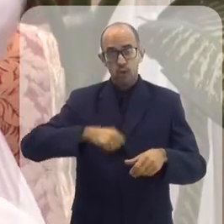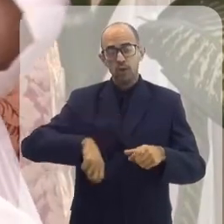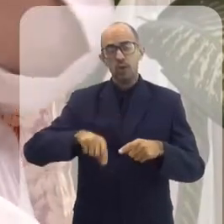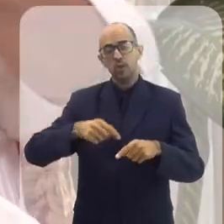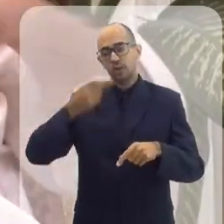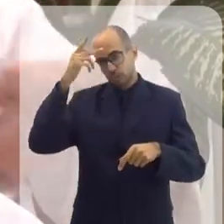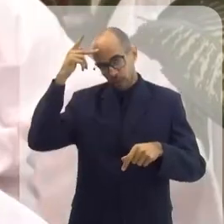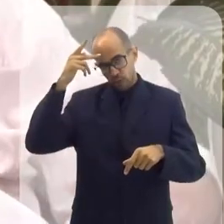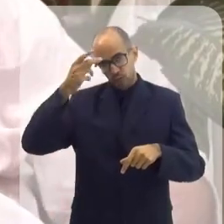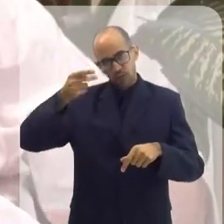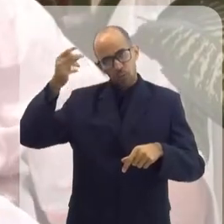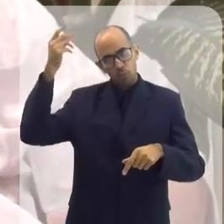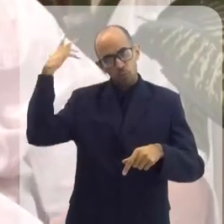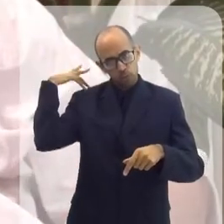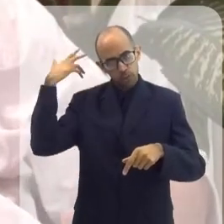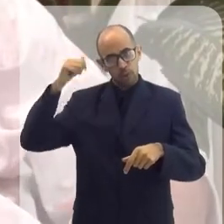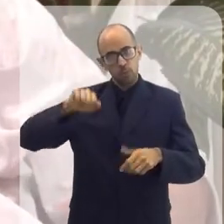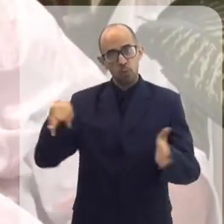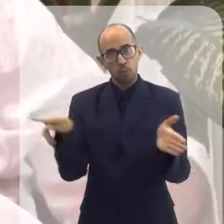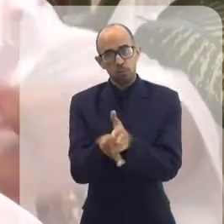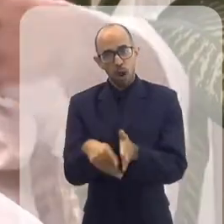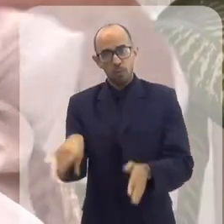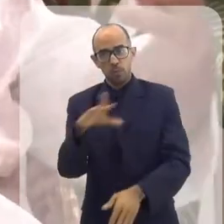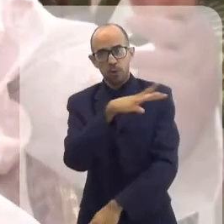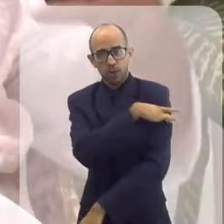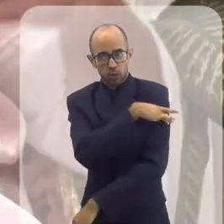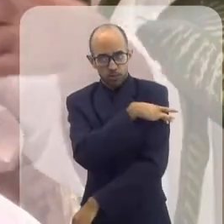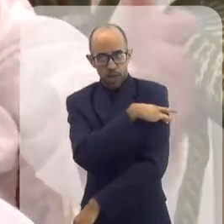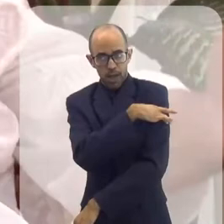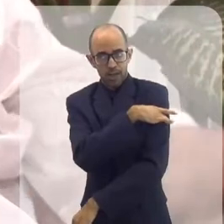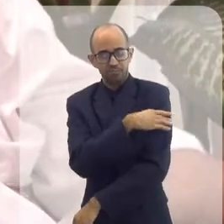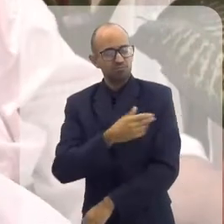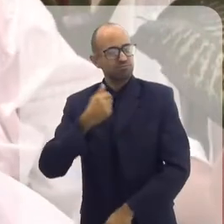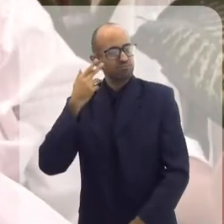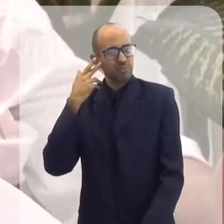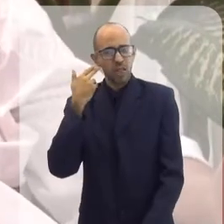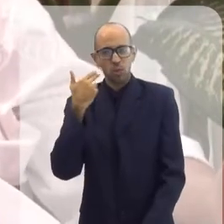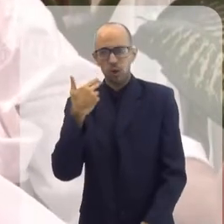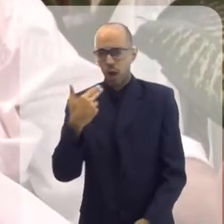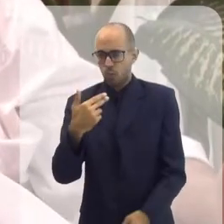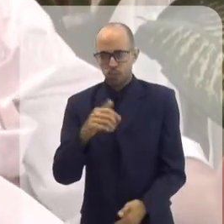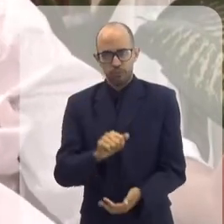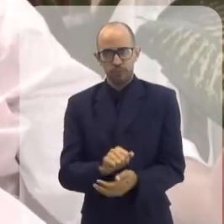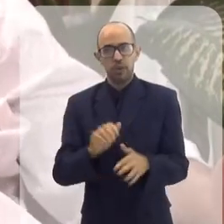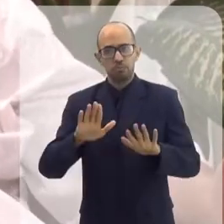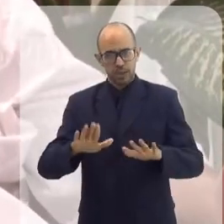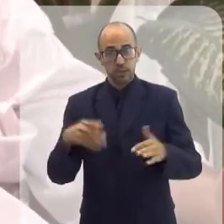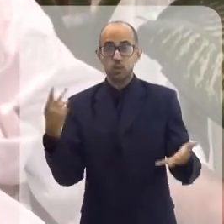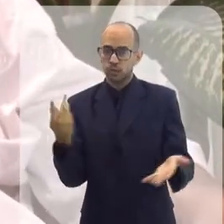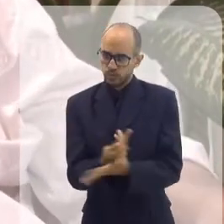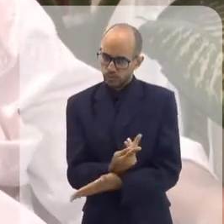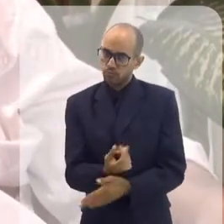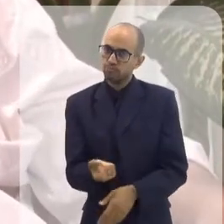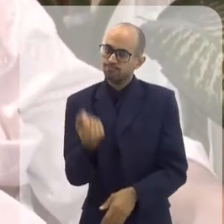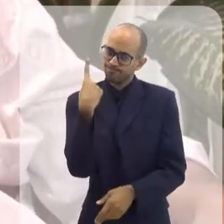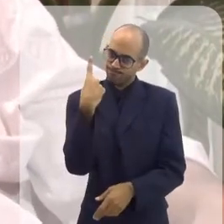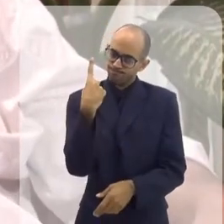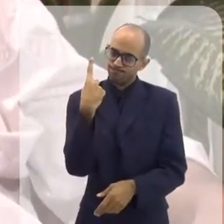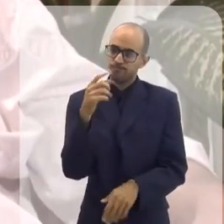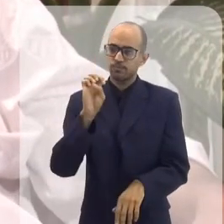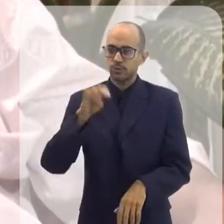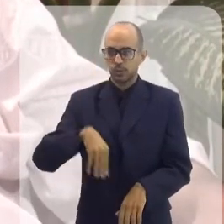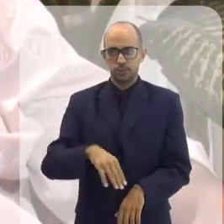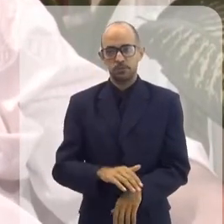e antigos do candomblé de uma forma bem naturalizada mas houve muitos estranhamento